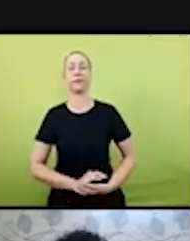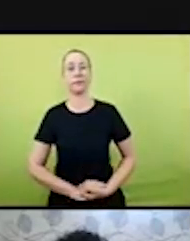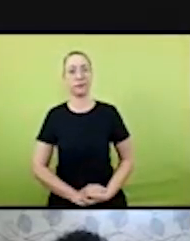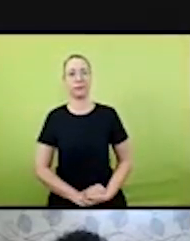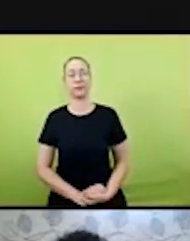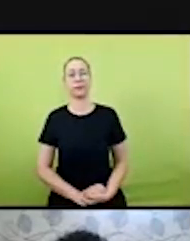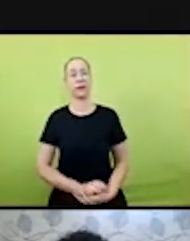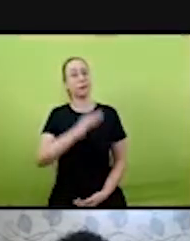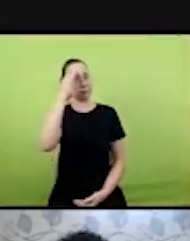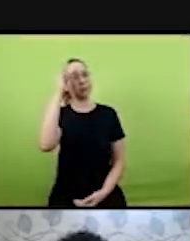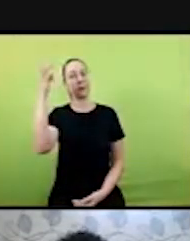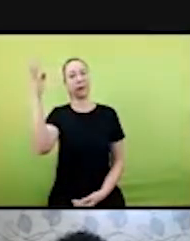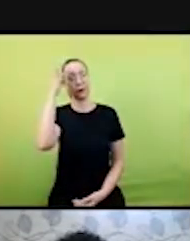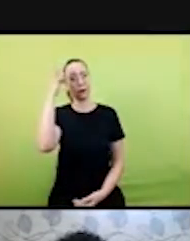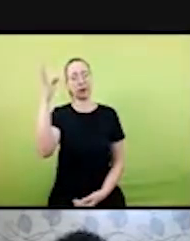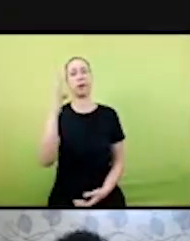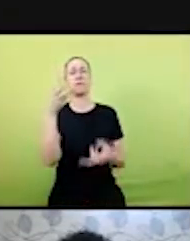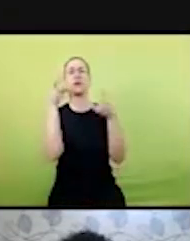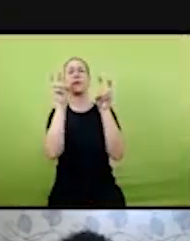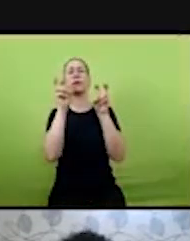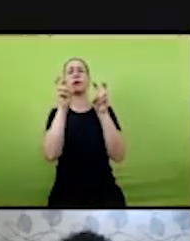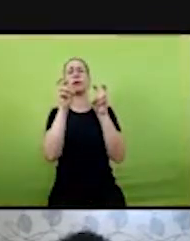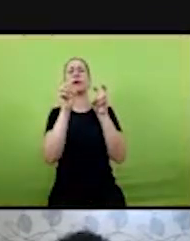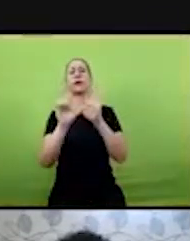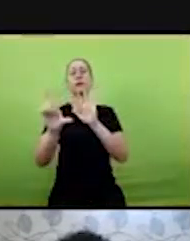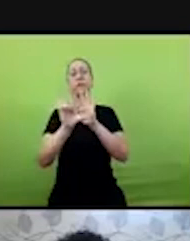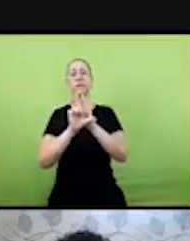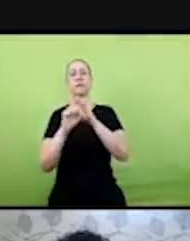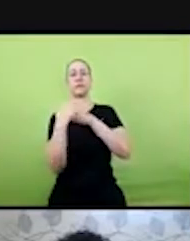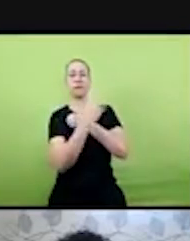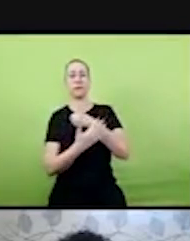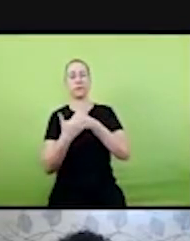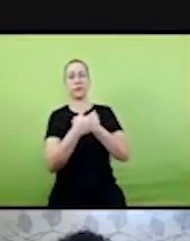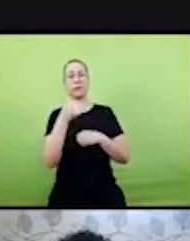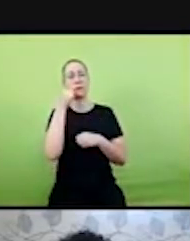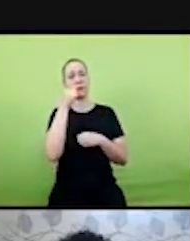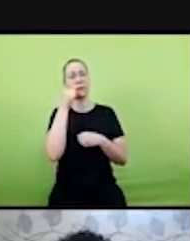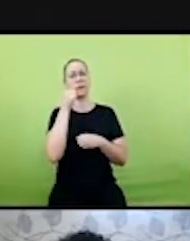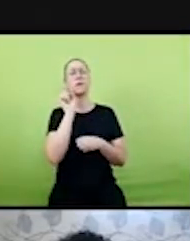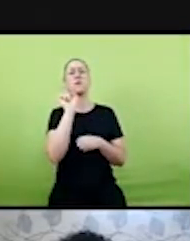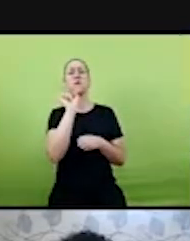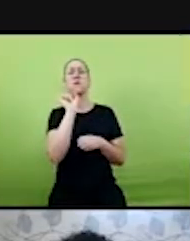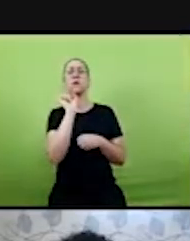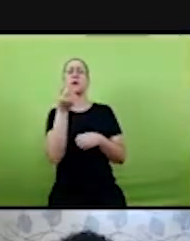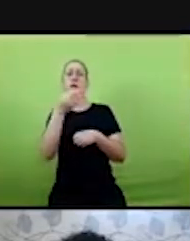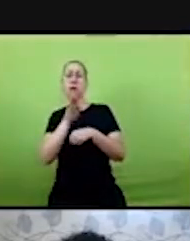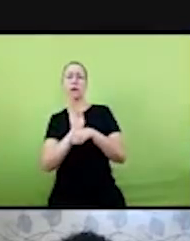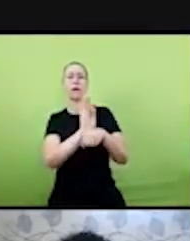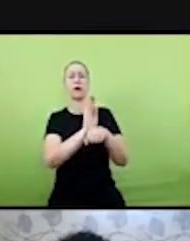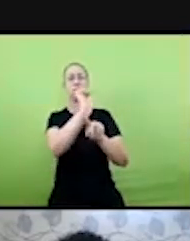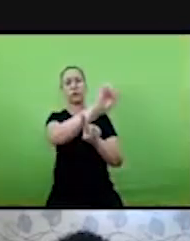esses impactos, né? O que a Lei Maria da Penha trouxe para nós enquanto sociedade? E aí acho que isso também pode refletir